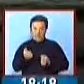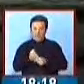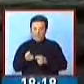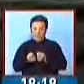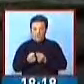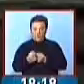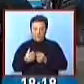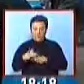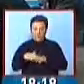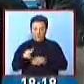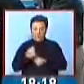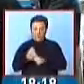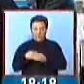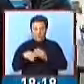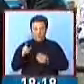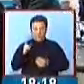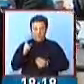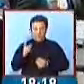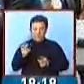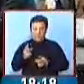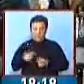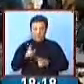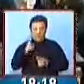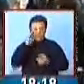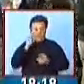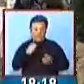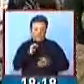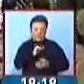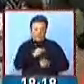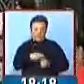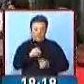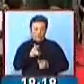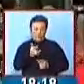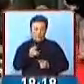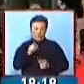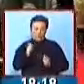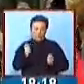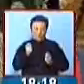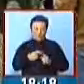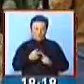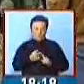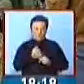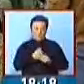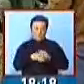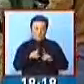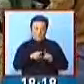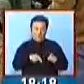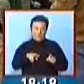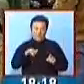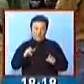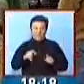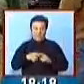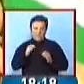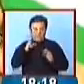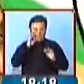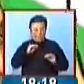si débil, é a estratégia do Politécnico, bem como promover feiras do emprego como esta, em Nisa. É preciso formar para empregar